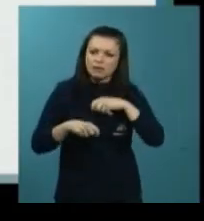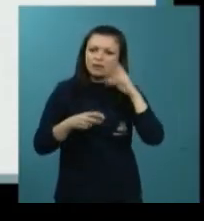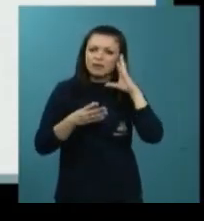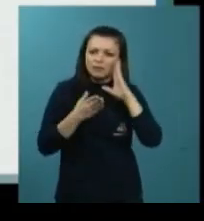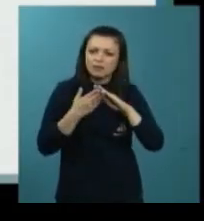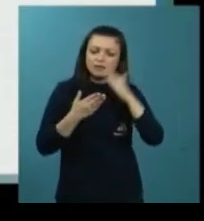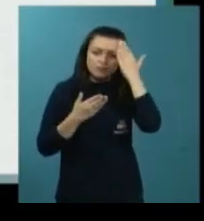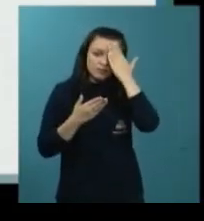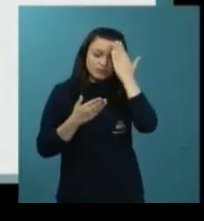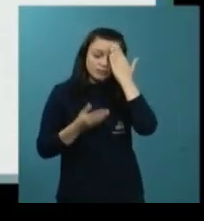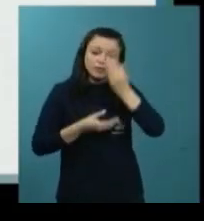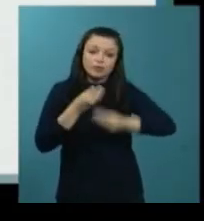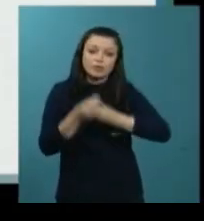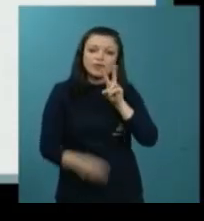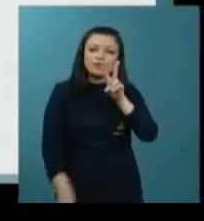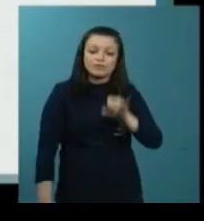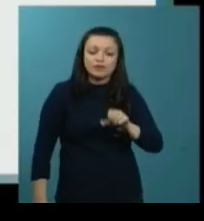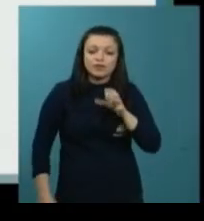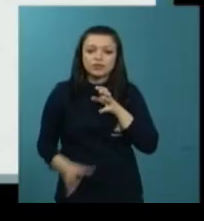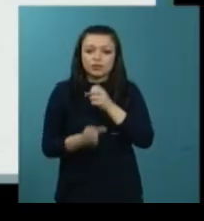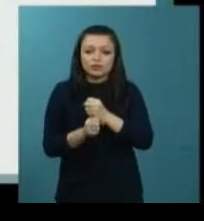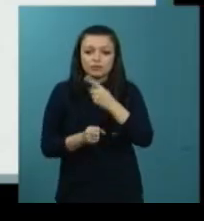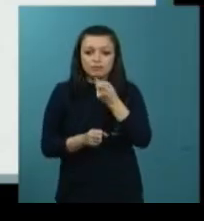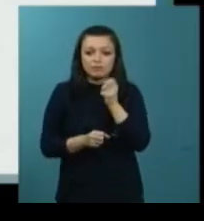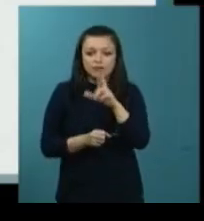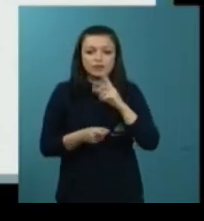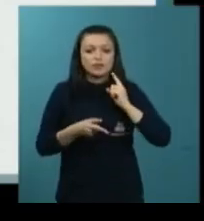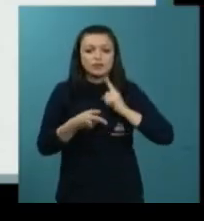pares ordenados terá o produto cartesiano,